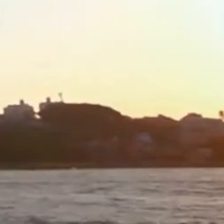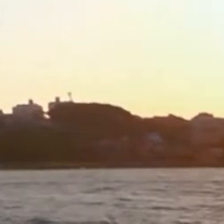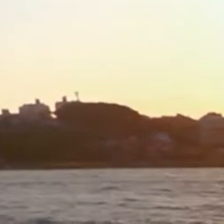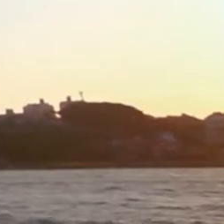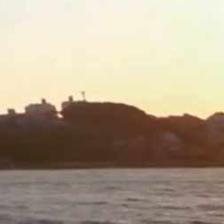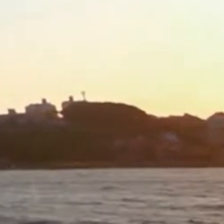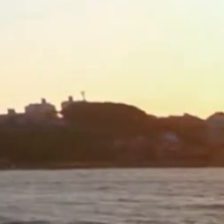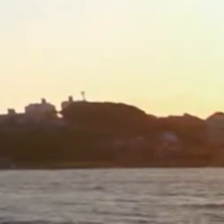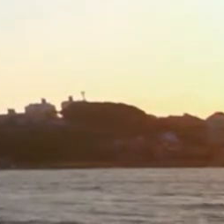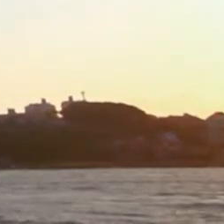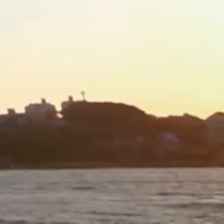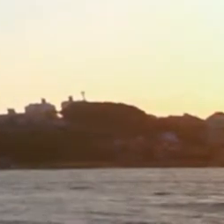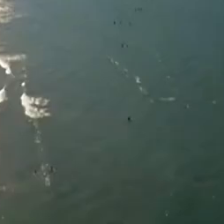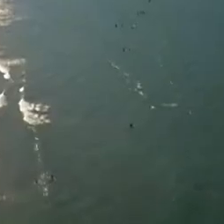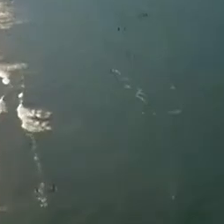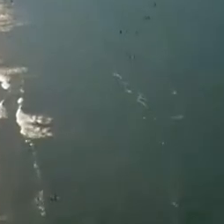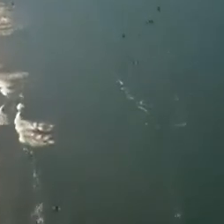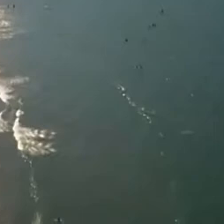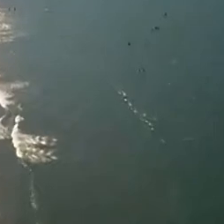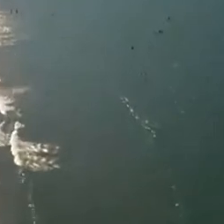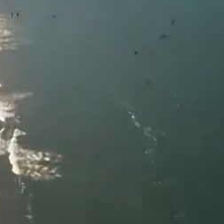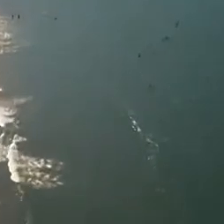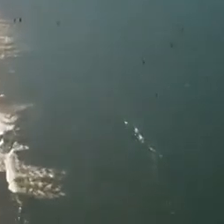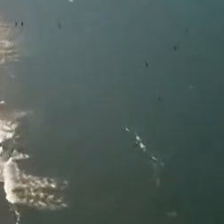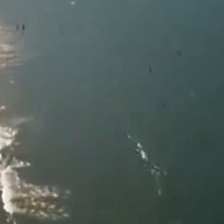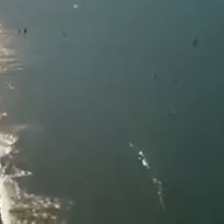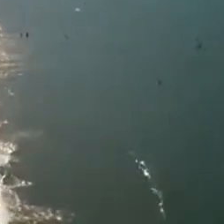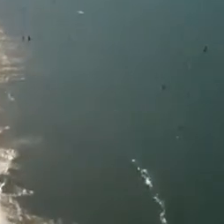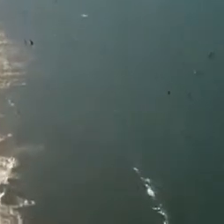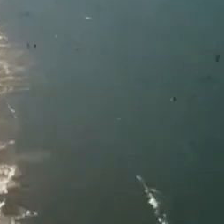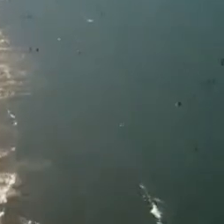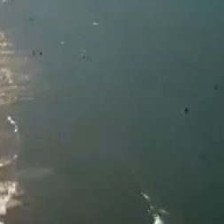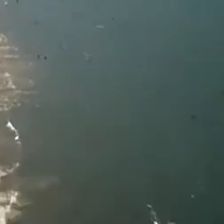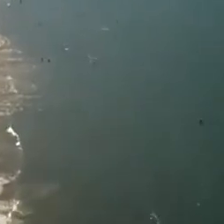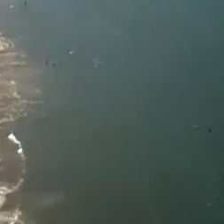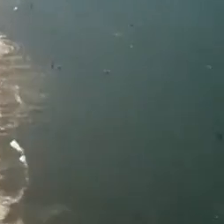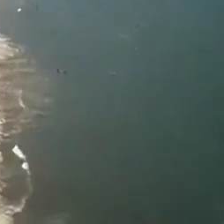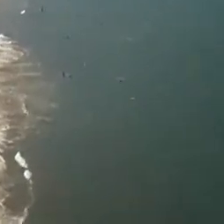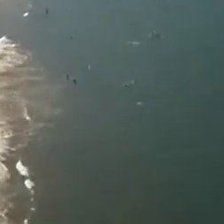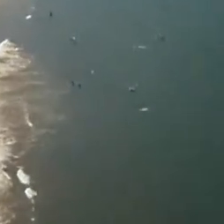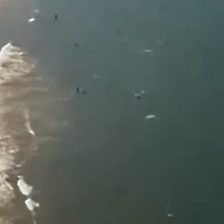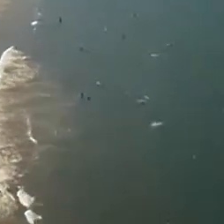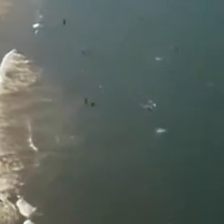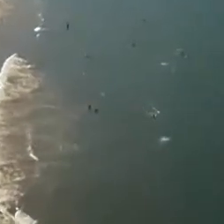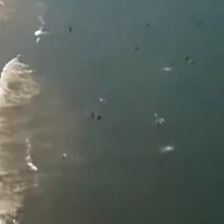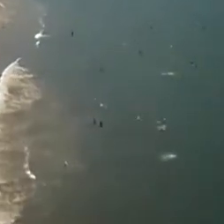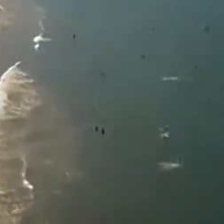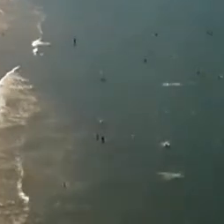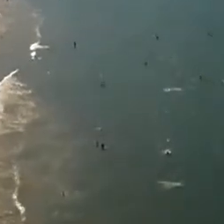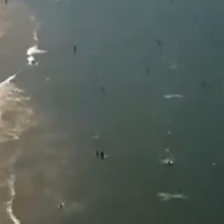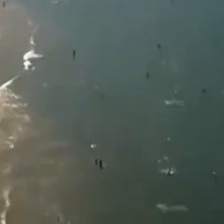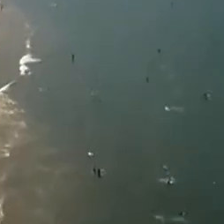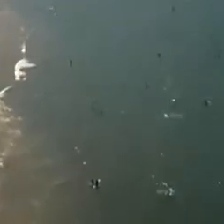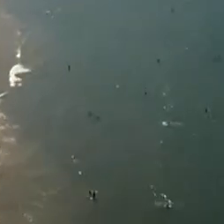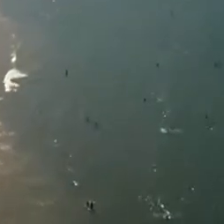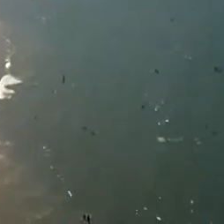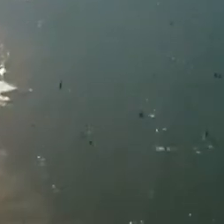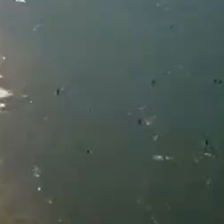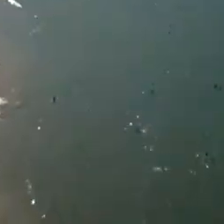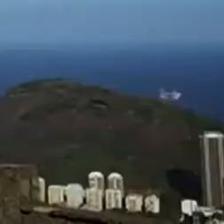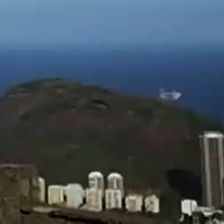adora a própria morte. Terra morada, entre outras duas, que trazem a pátria